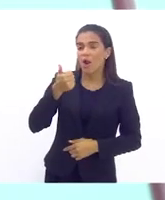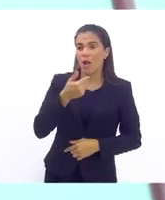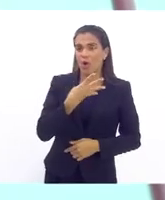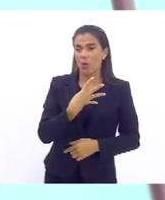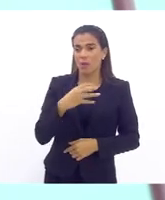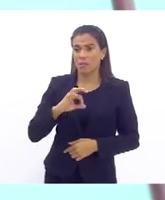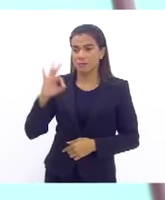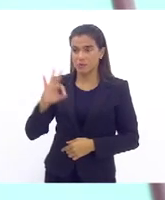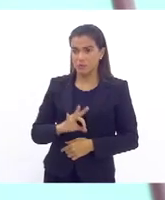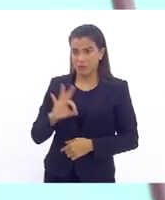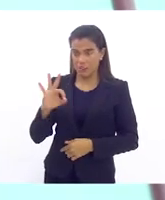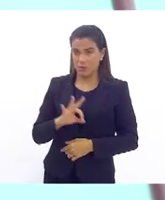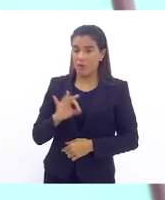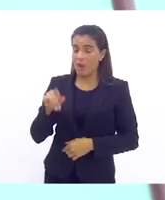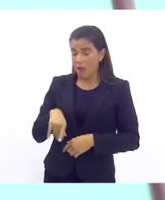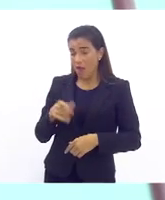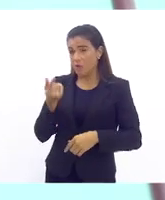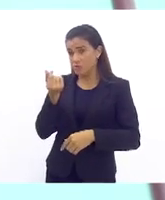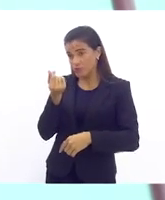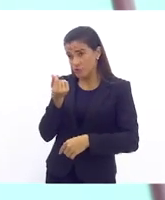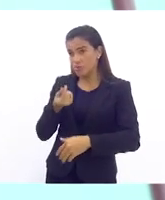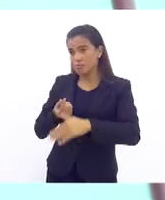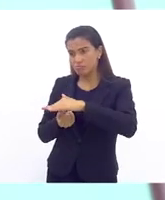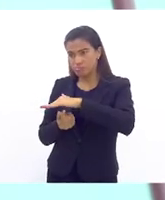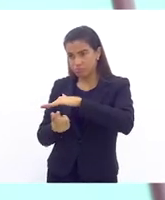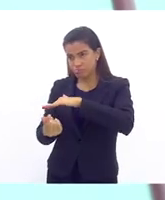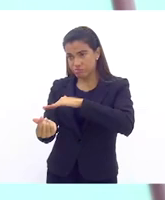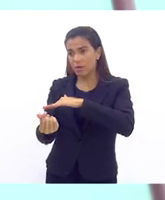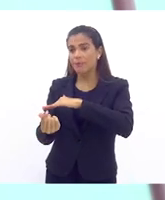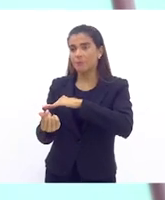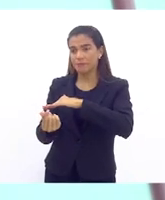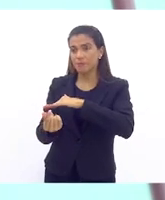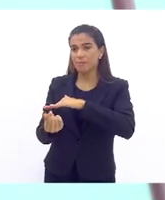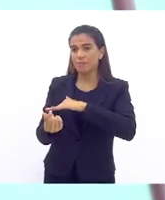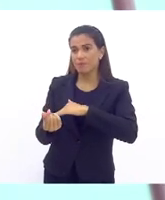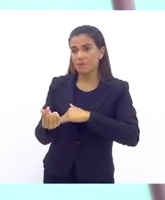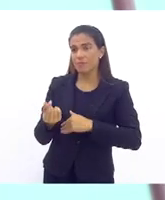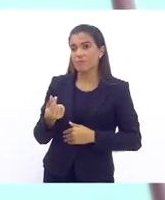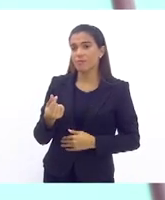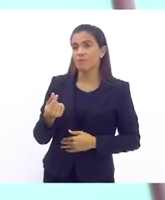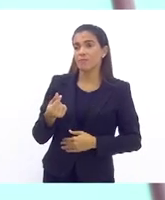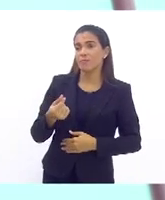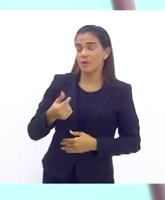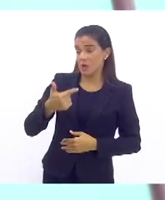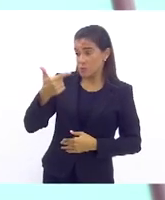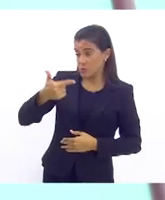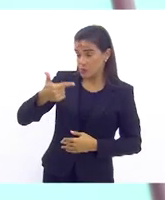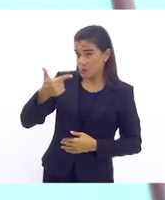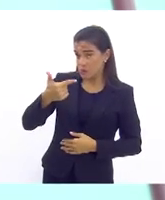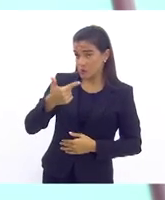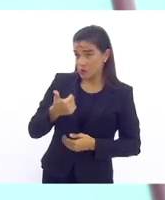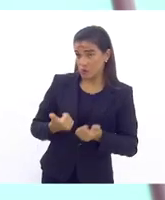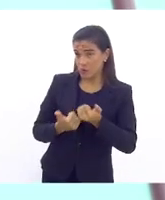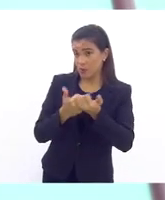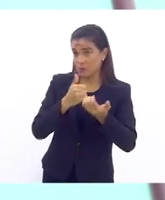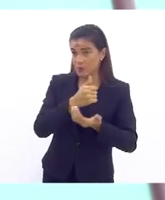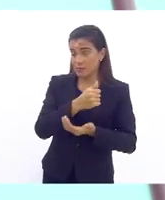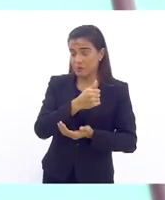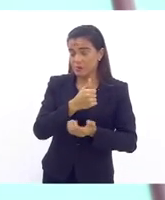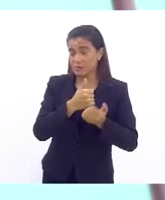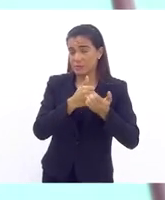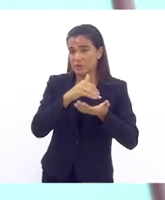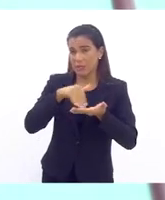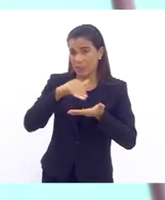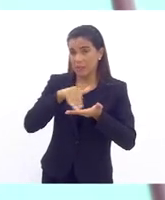então ele é um fundo sensibilidade executivo me permite falar ele é um fundo paritário